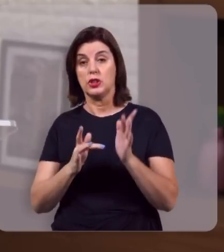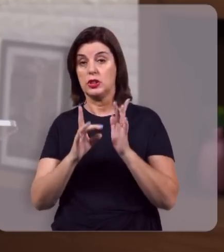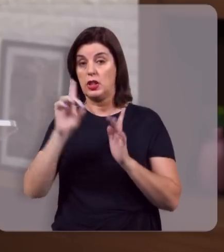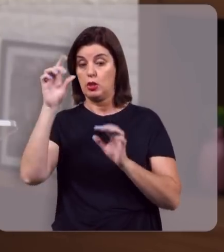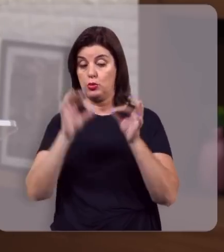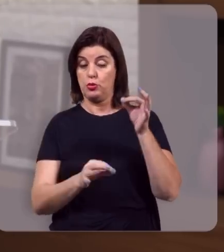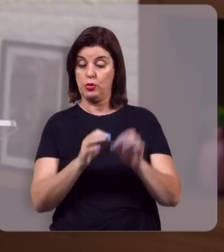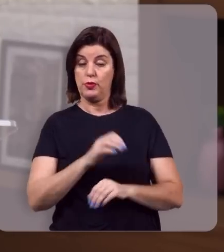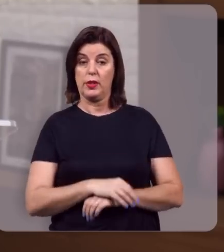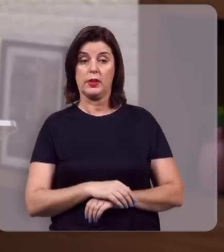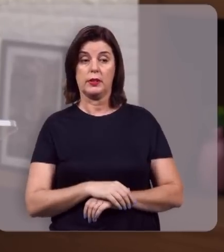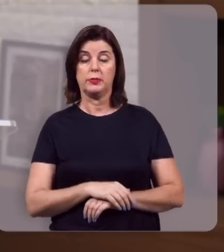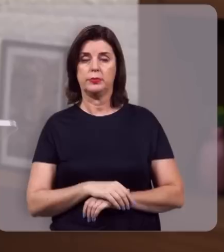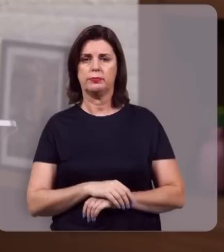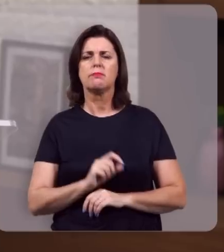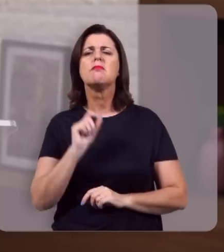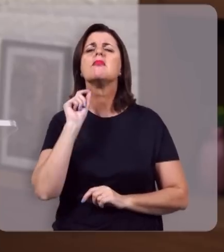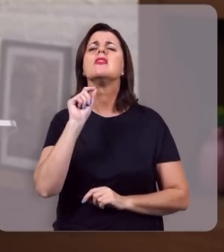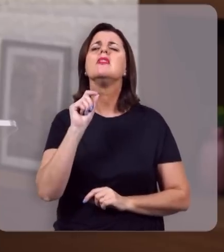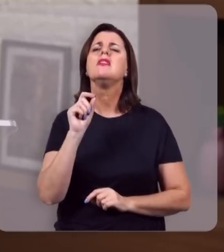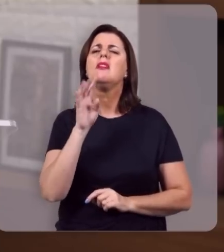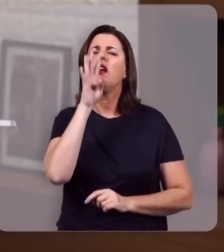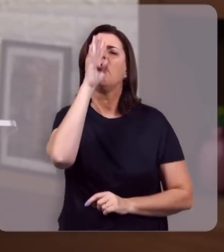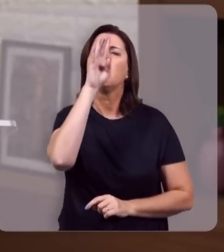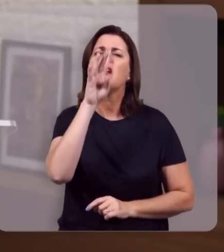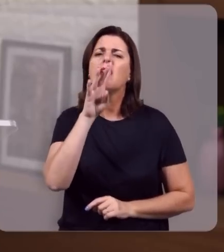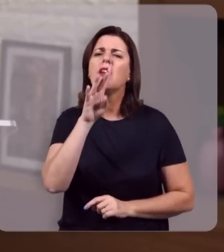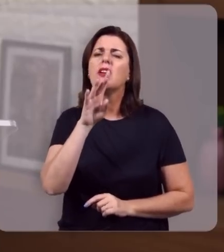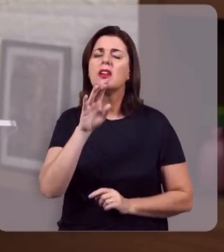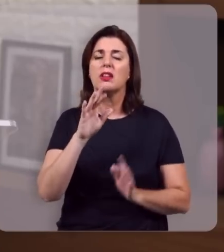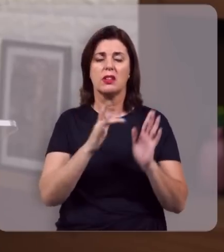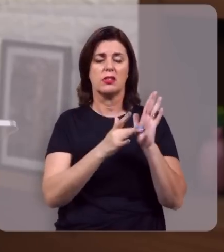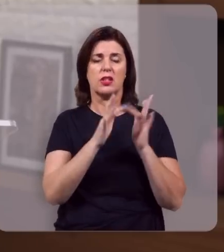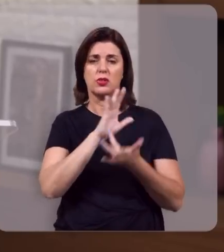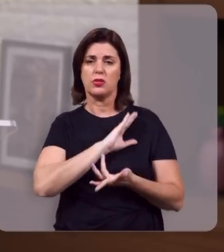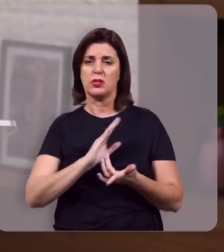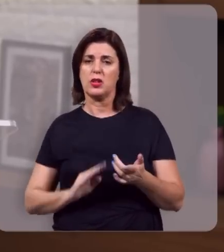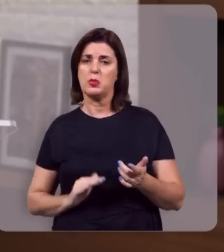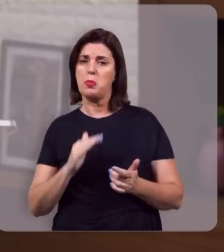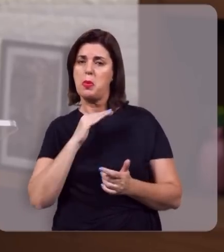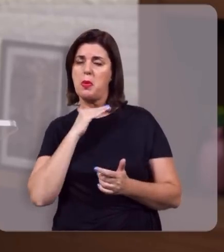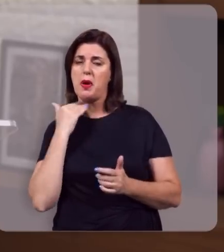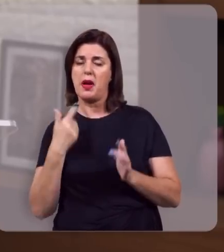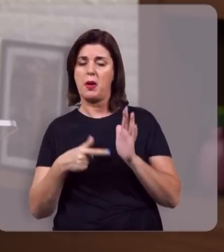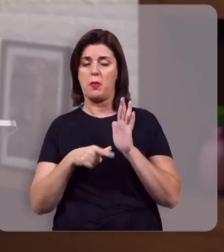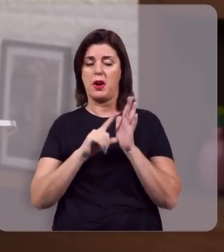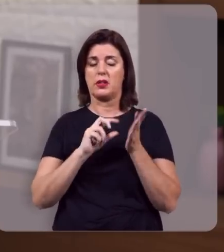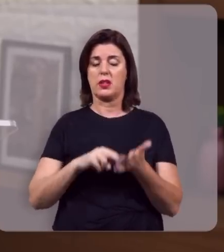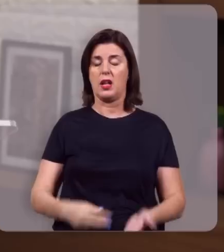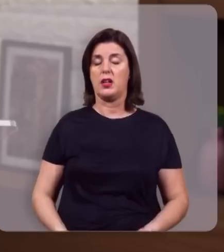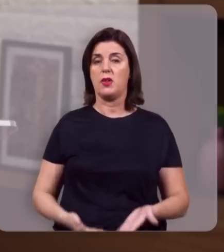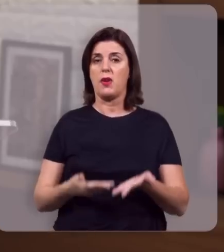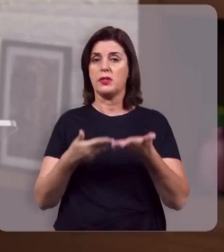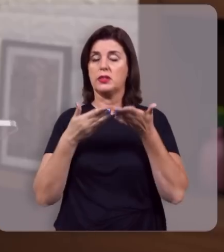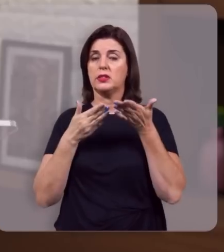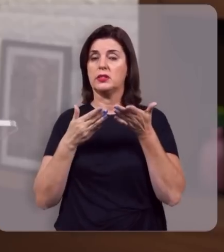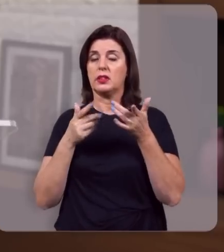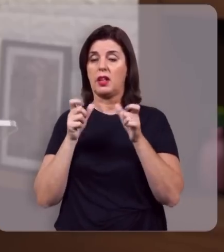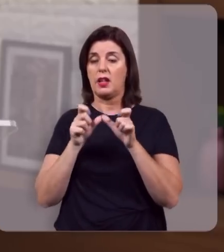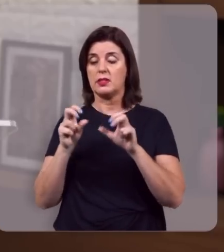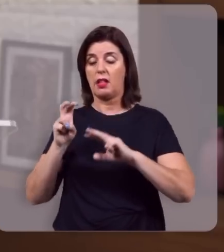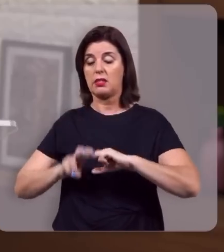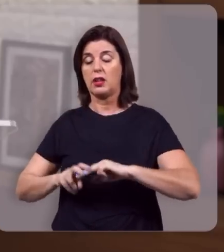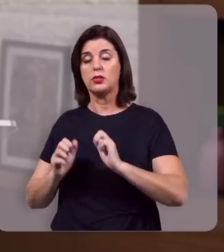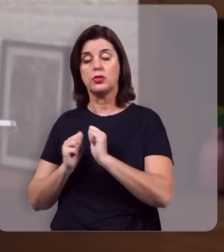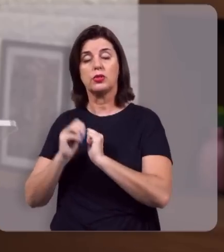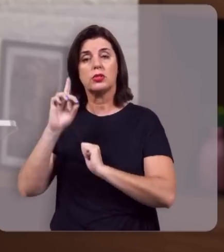justifica. Quem os condenará? É Cristo Jesus quem morreu, ou antes quem ressuscitou, o qual está à